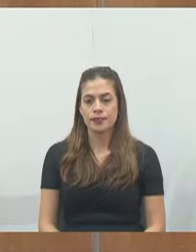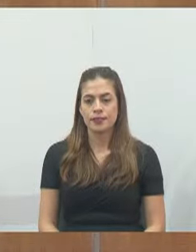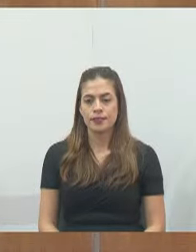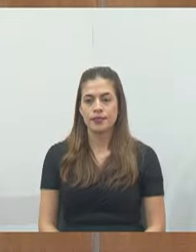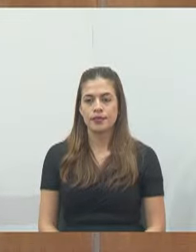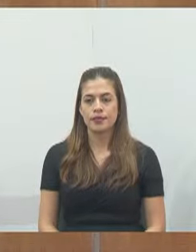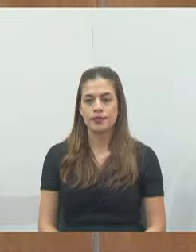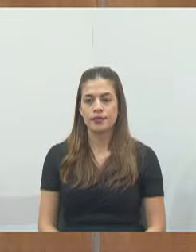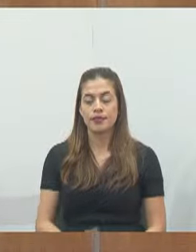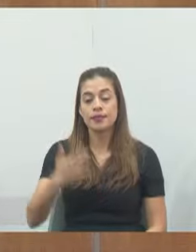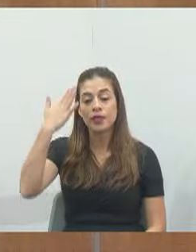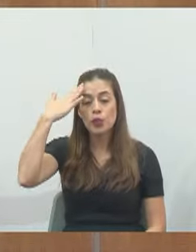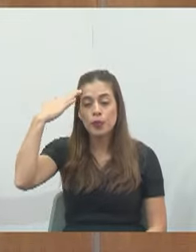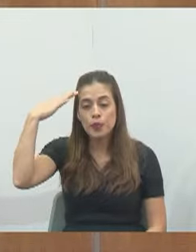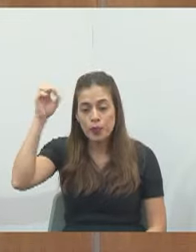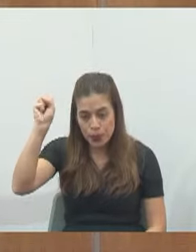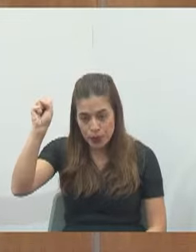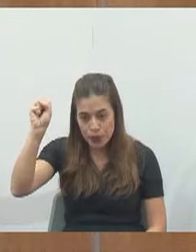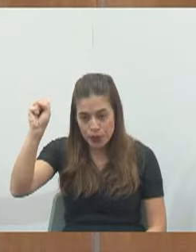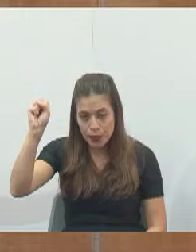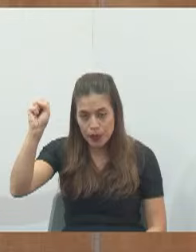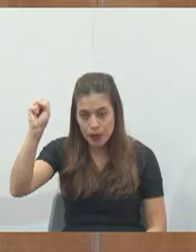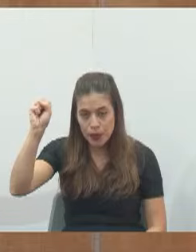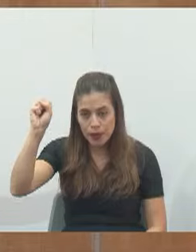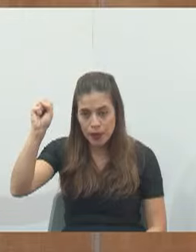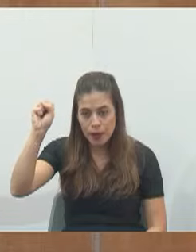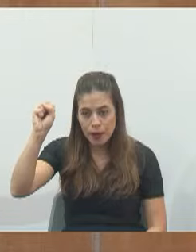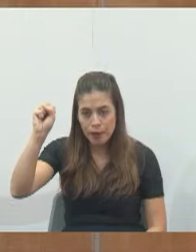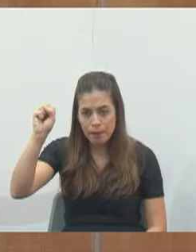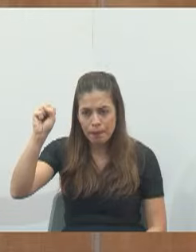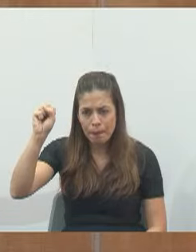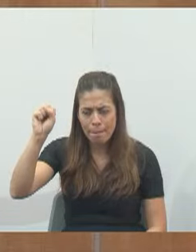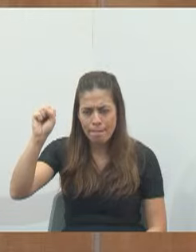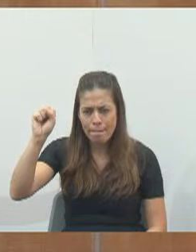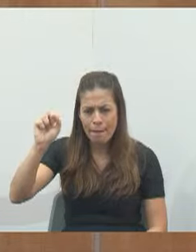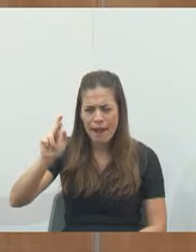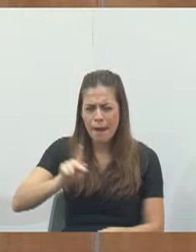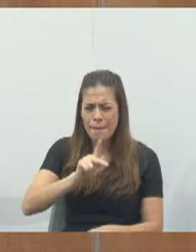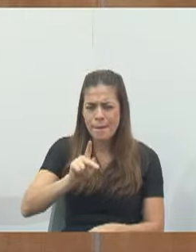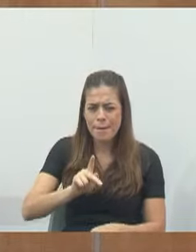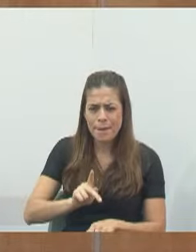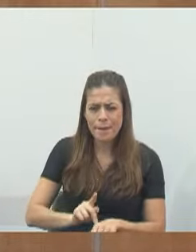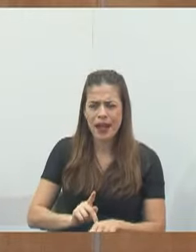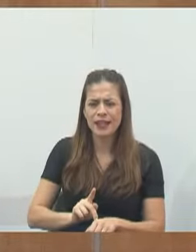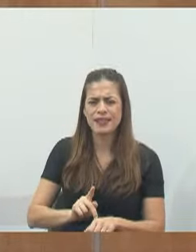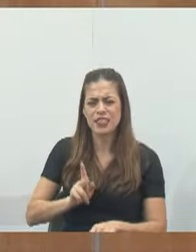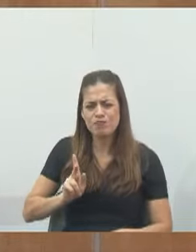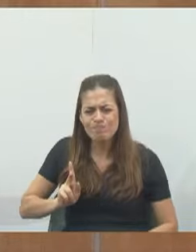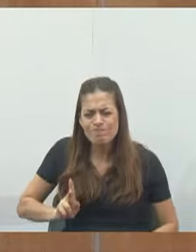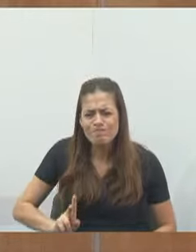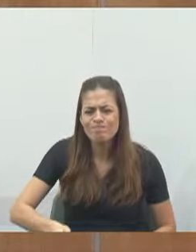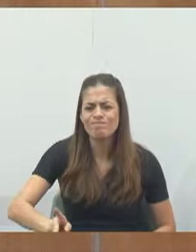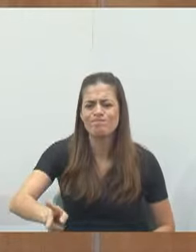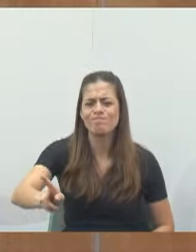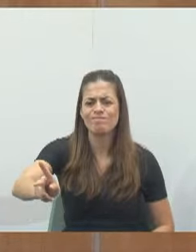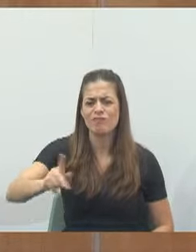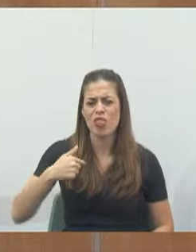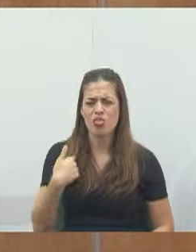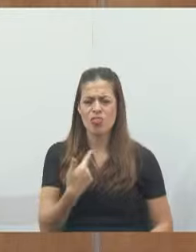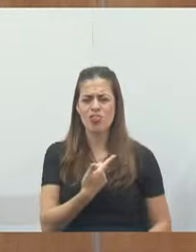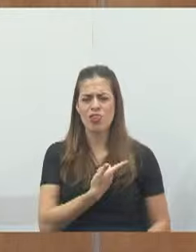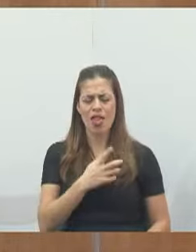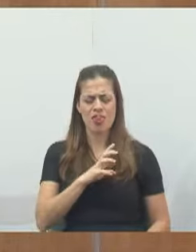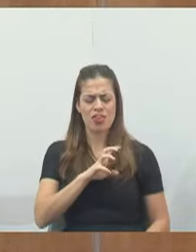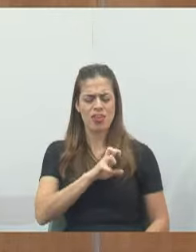Dentro da sabedoria, a questão da pátria. Sejamos cada vez mais